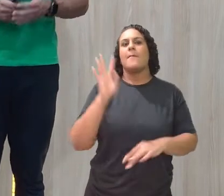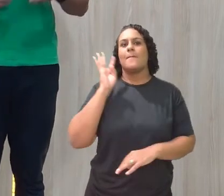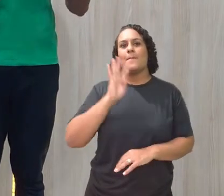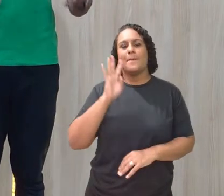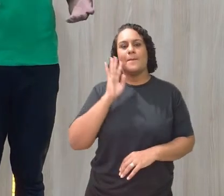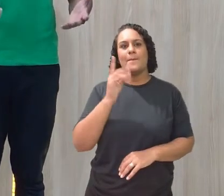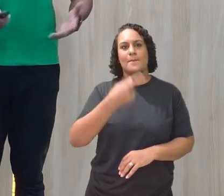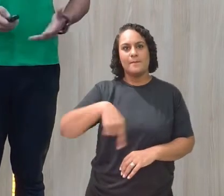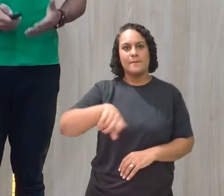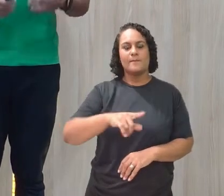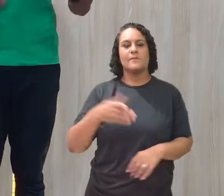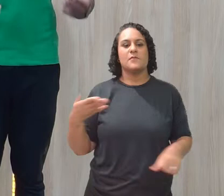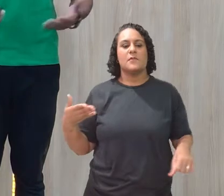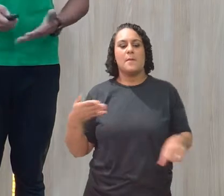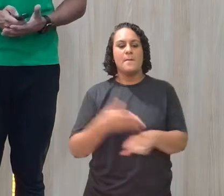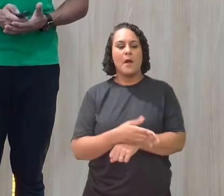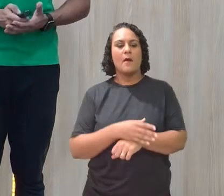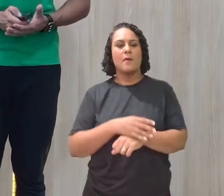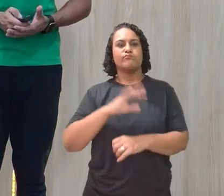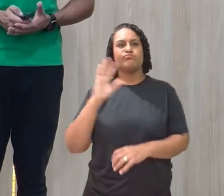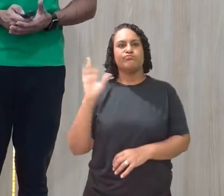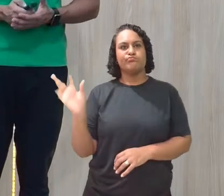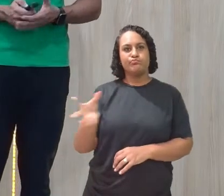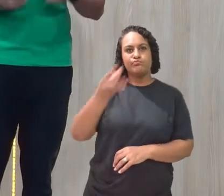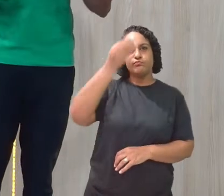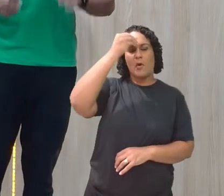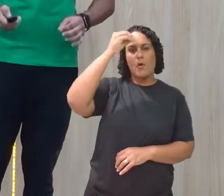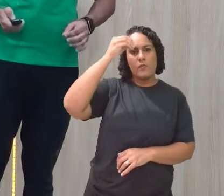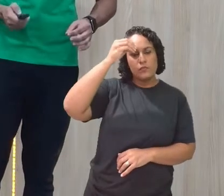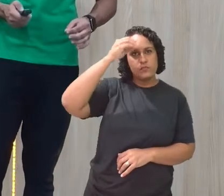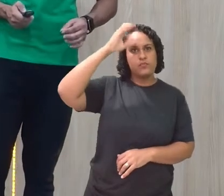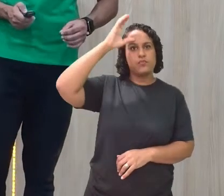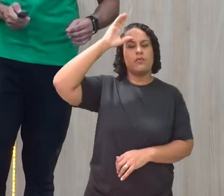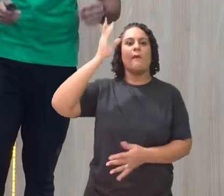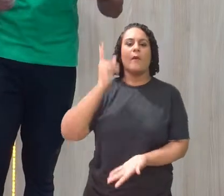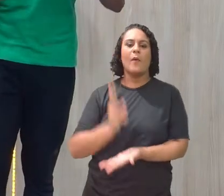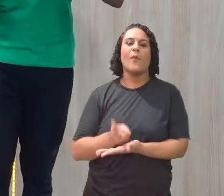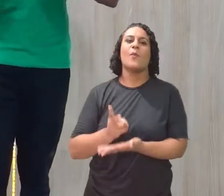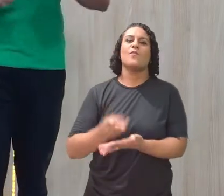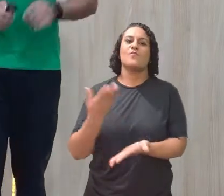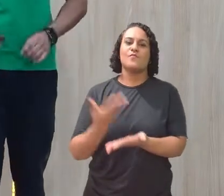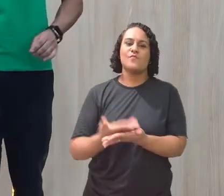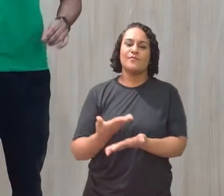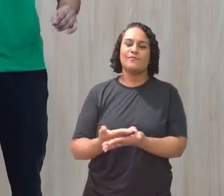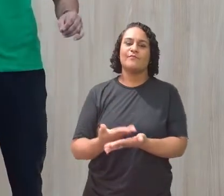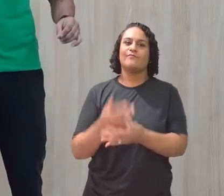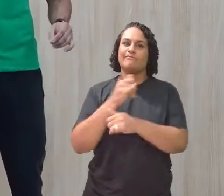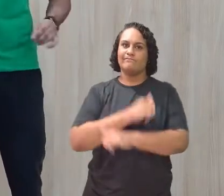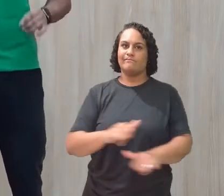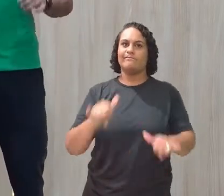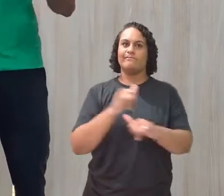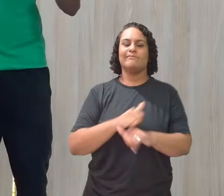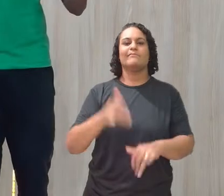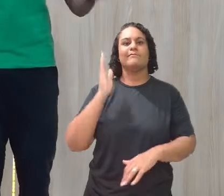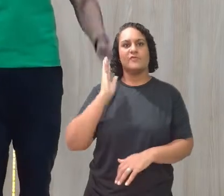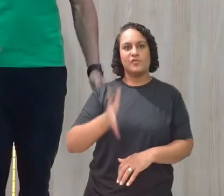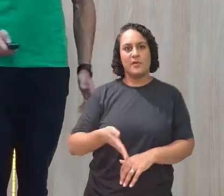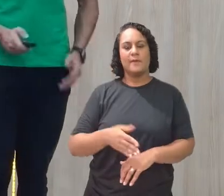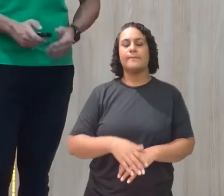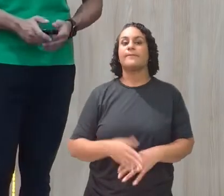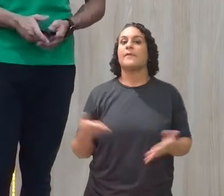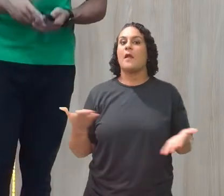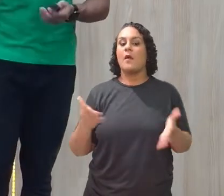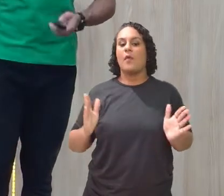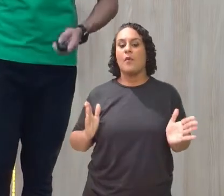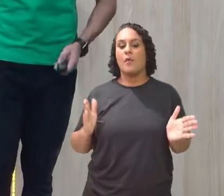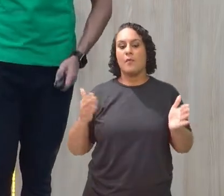aí para você aprimorar e continuar com os estudos, certo? Recadinhos foram dados. Vamos para a nossa aula